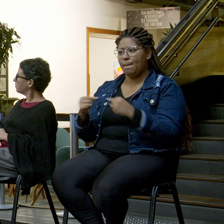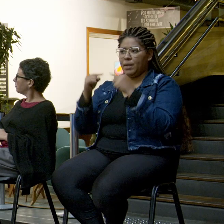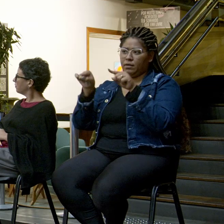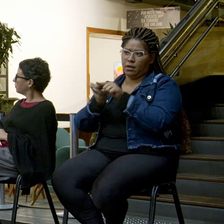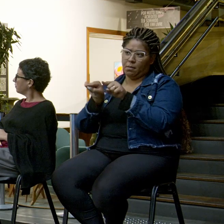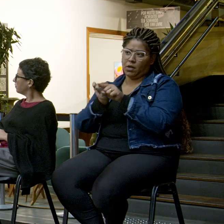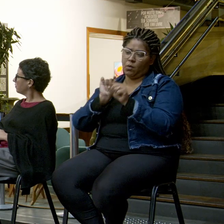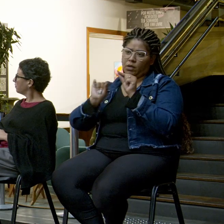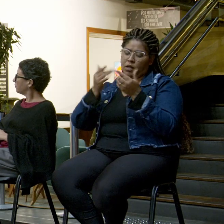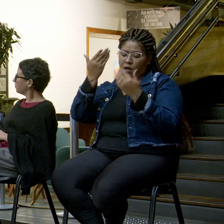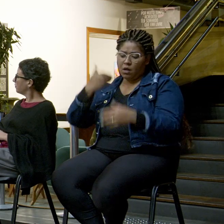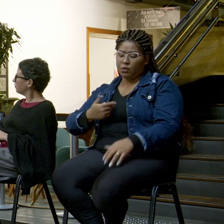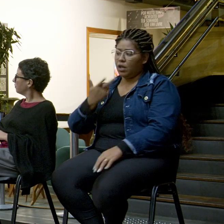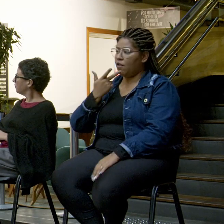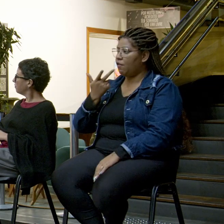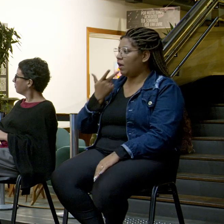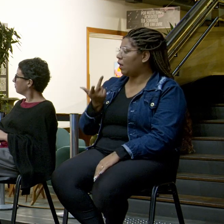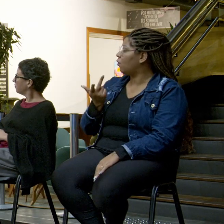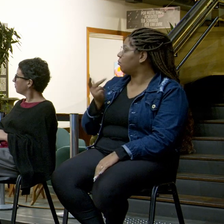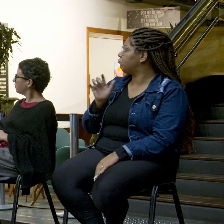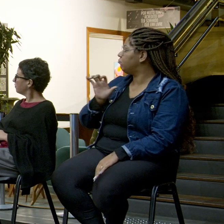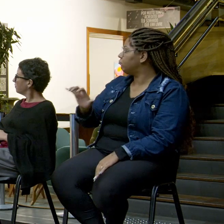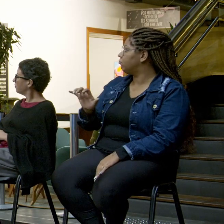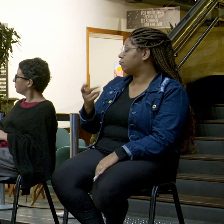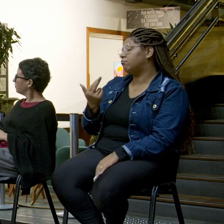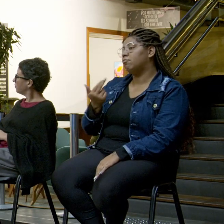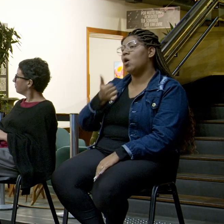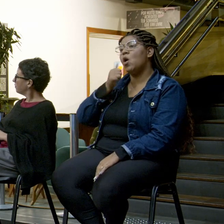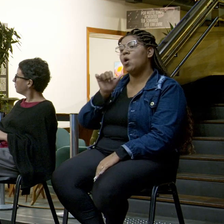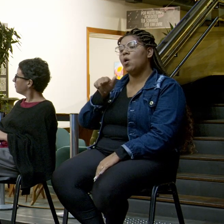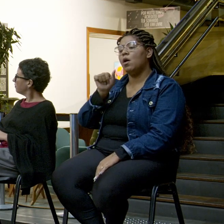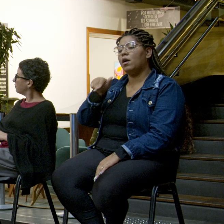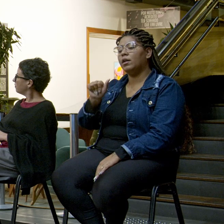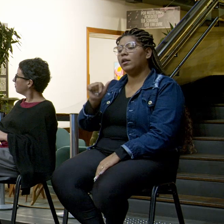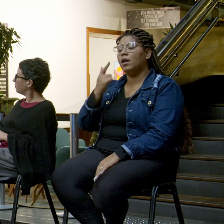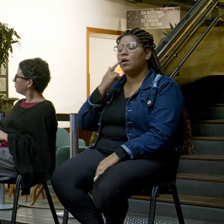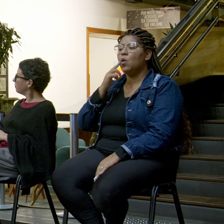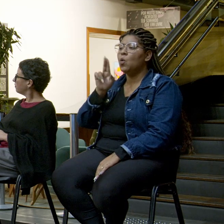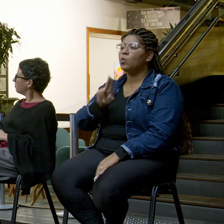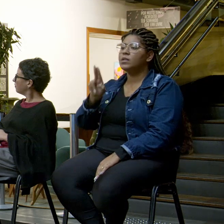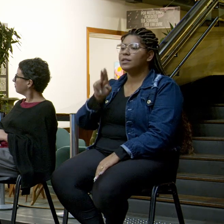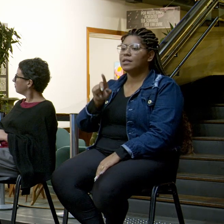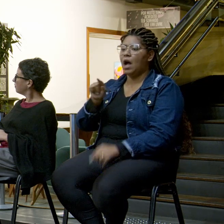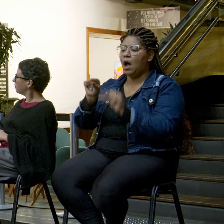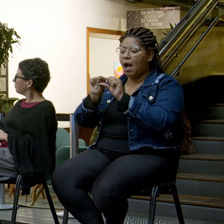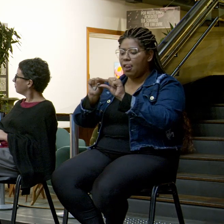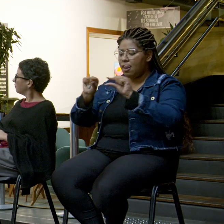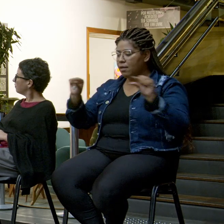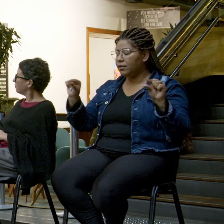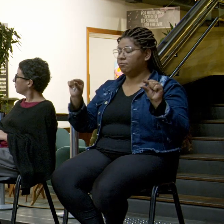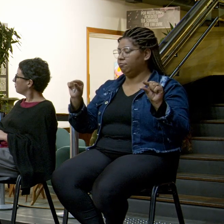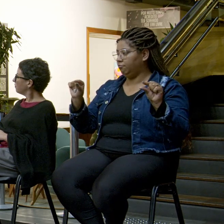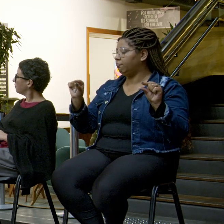de você se ver nessas situações da Ana. E o fio, né, essa linha também, que é uma coisa